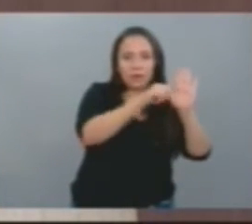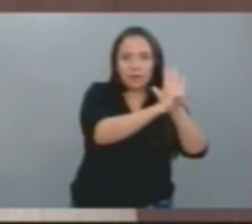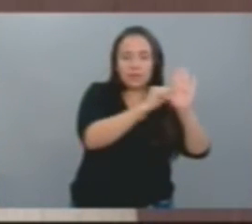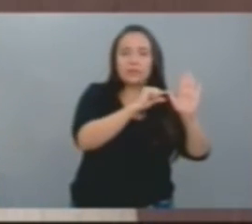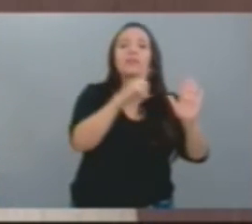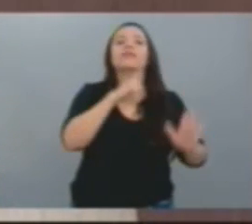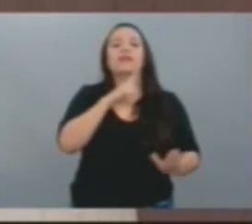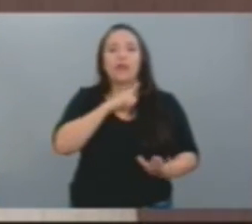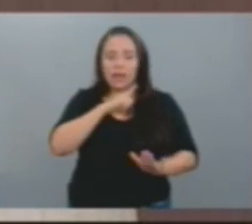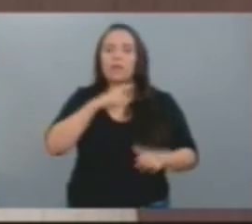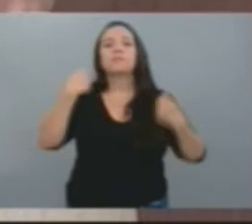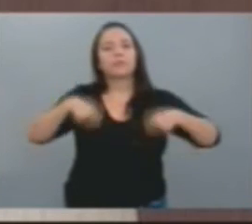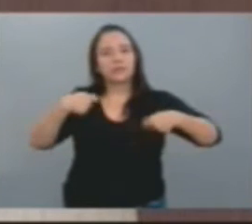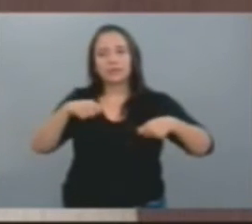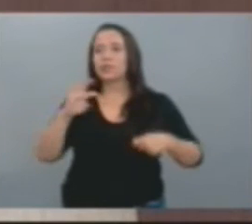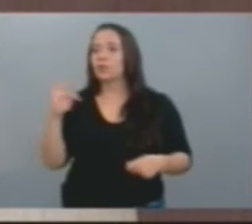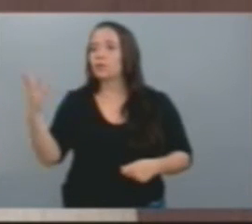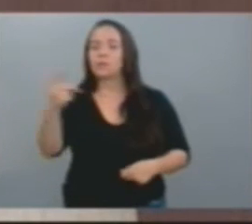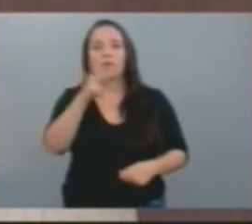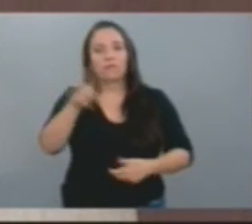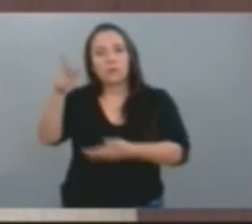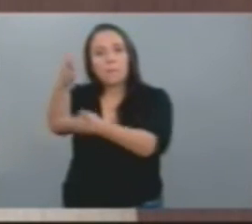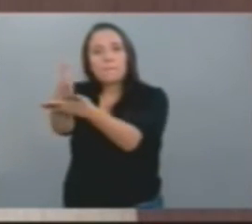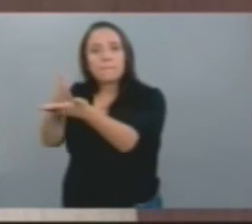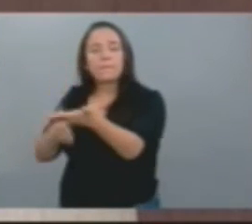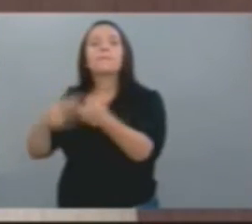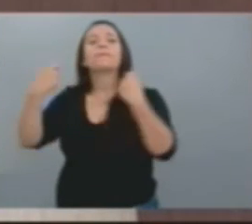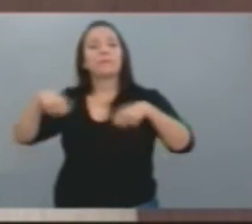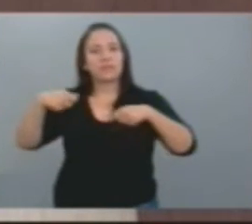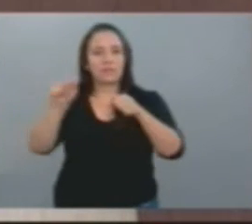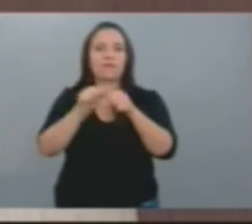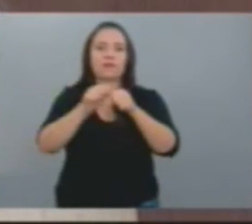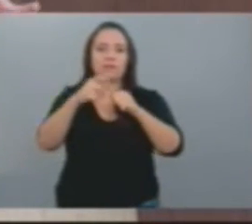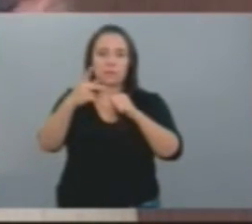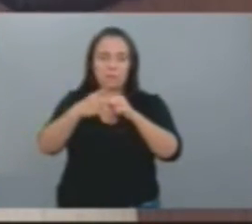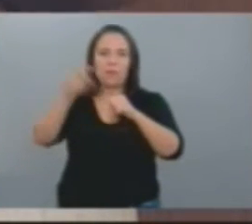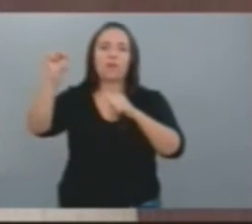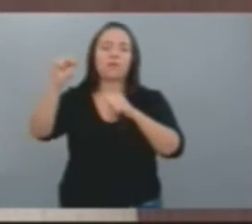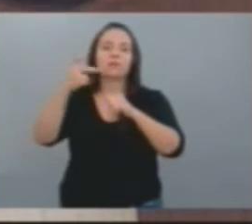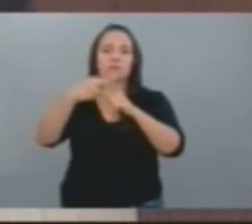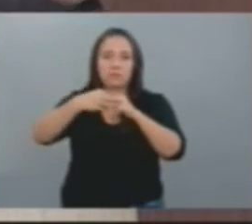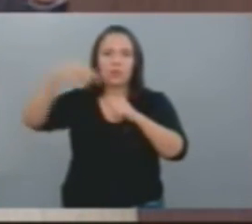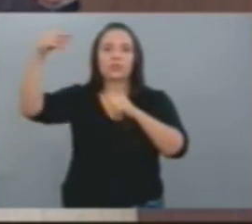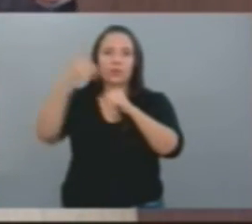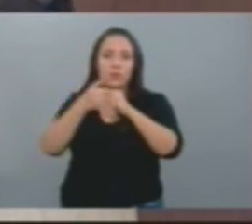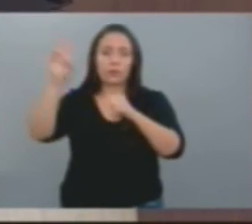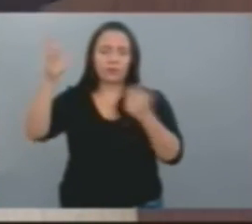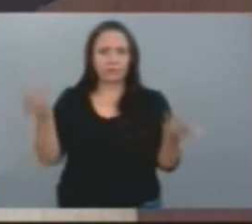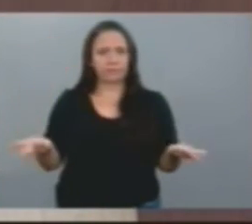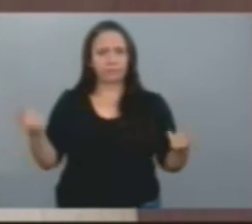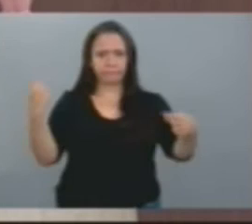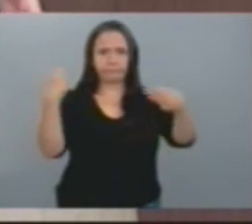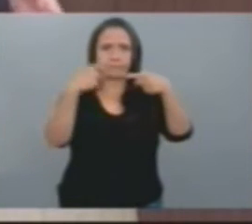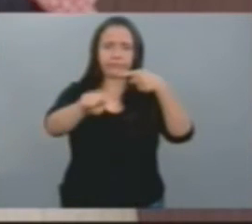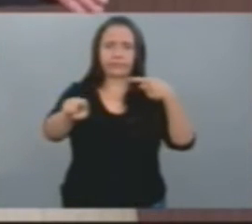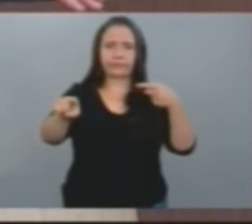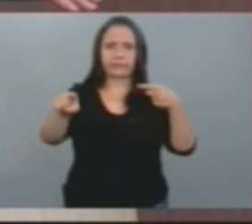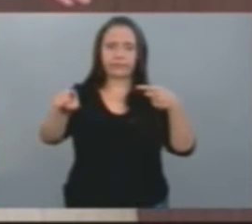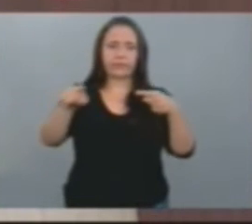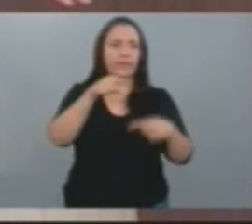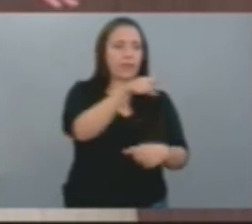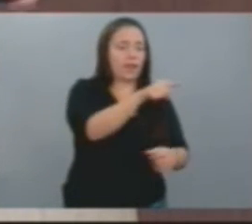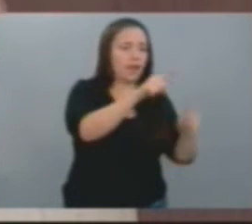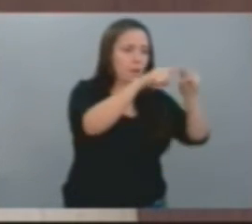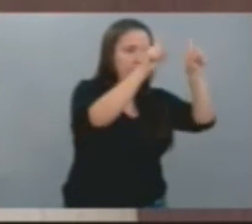tem que ter pós-graduação. Metade da rede tem que ter pós-graduação. Portanto, há uma contradição entre a